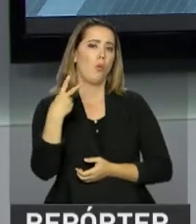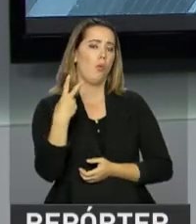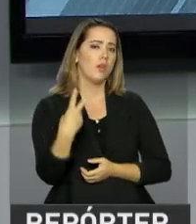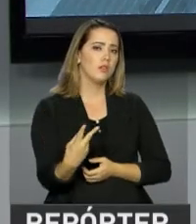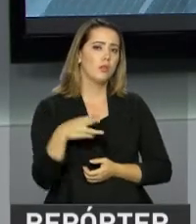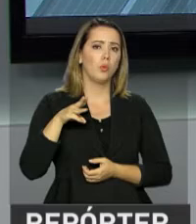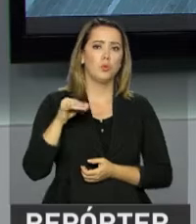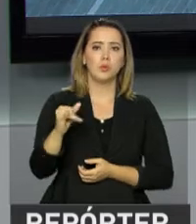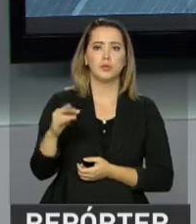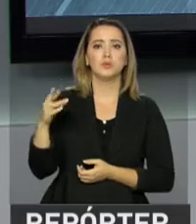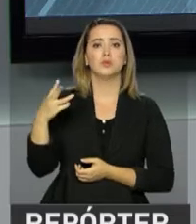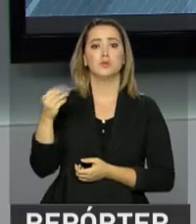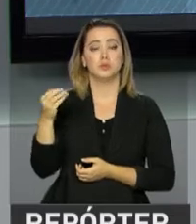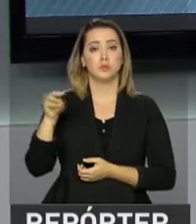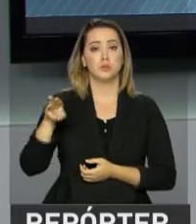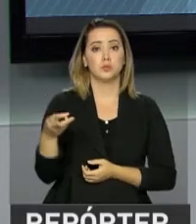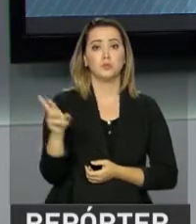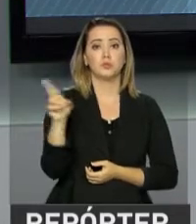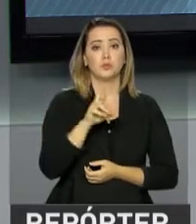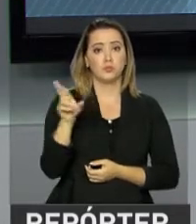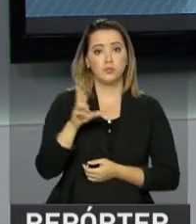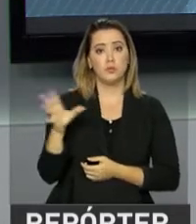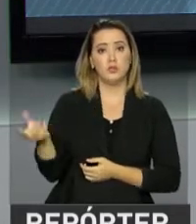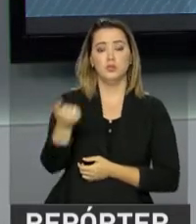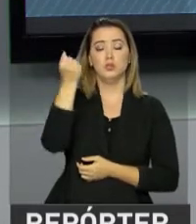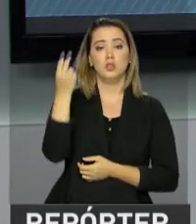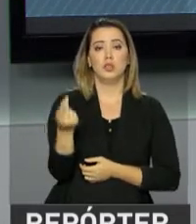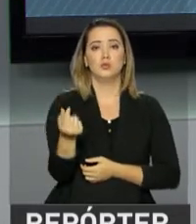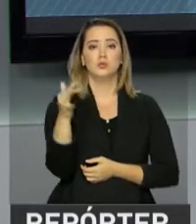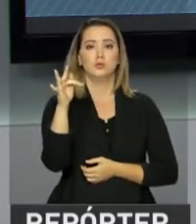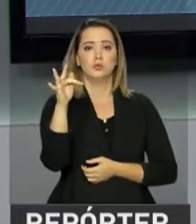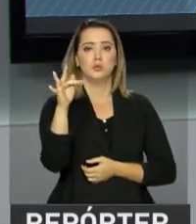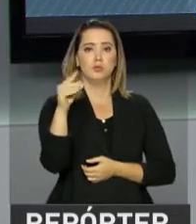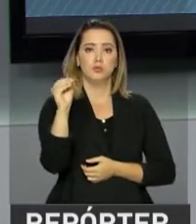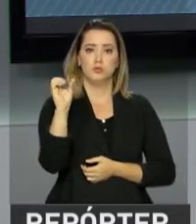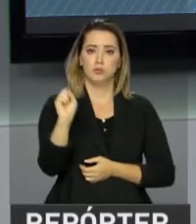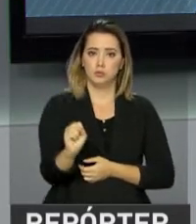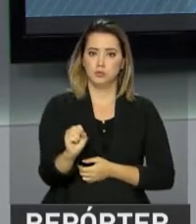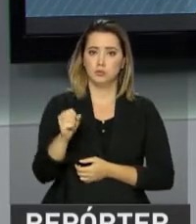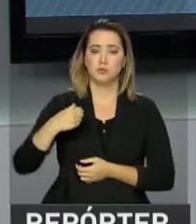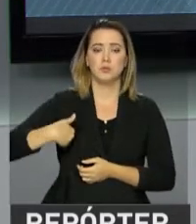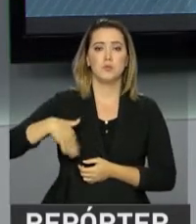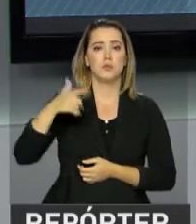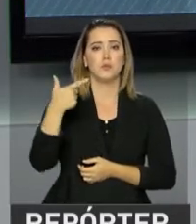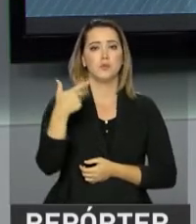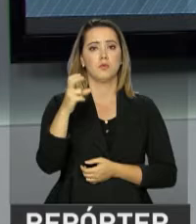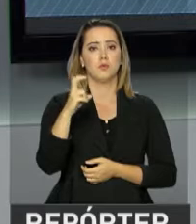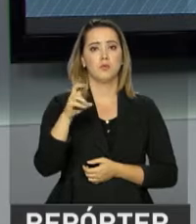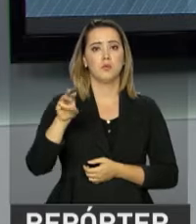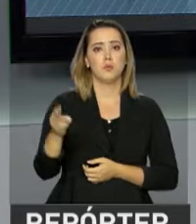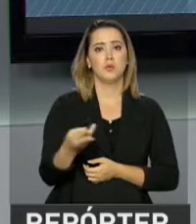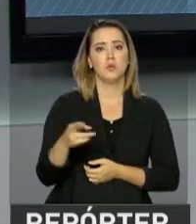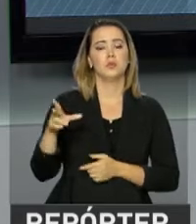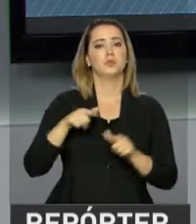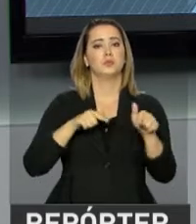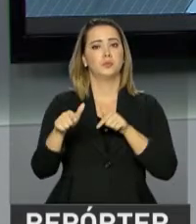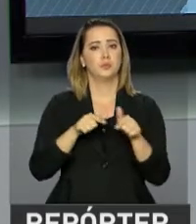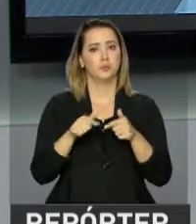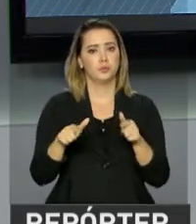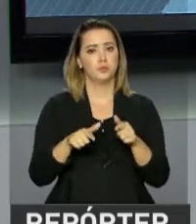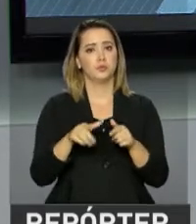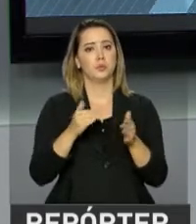bilhões e 300 milhões de reais foram sacados das contas inativas do fgts por mais de 25 milhões de